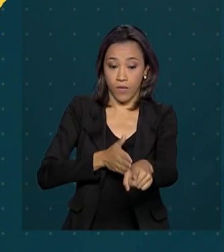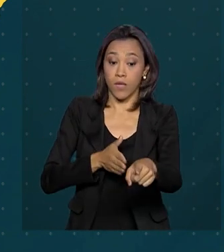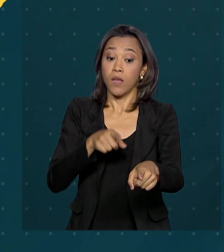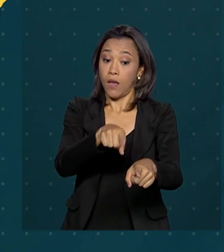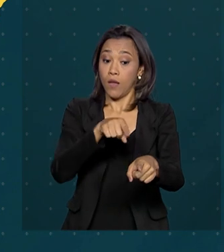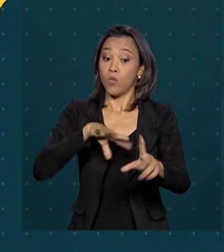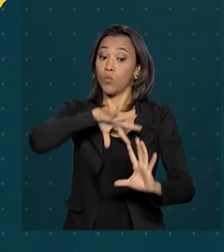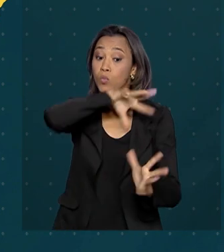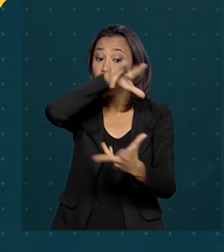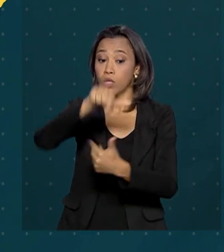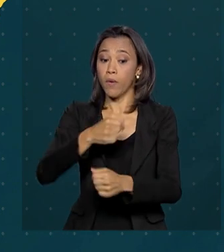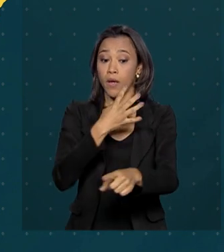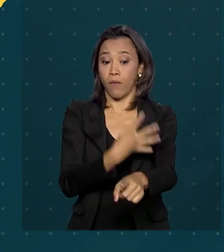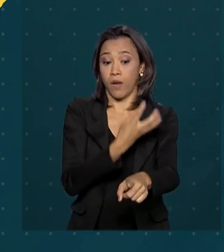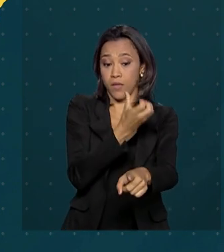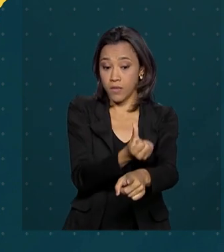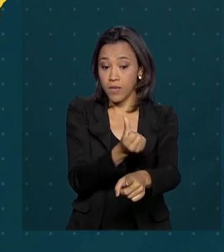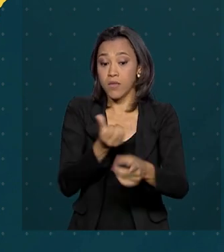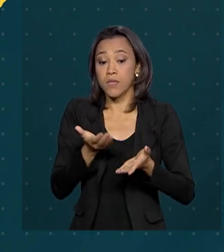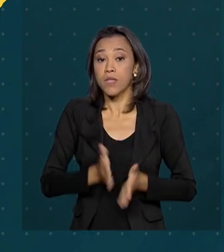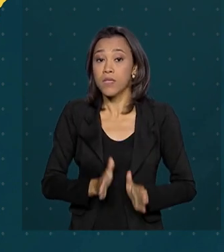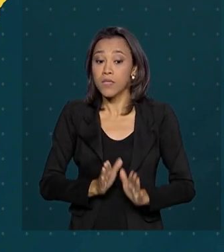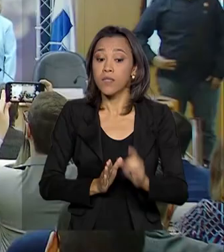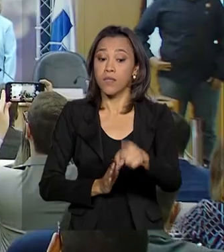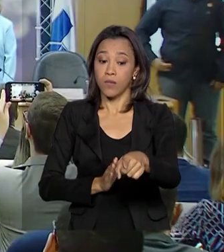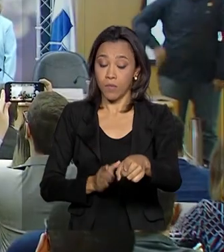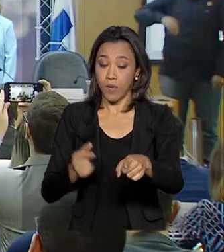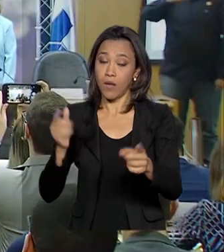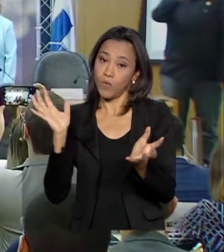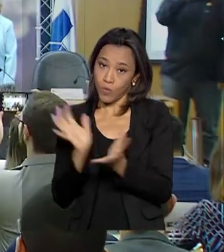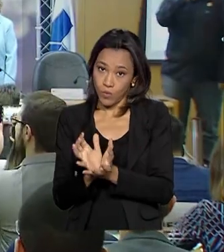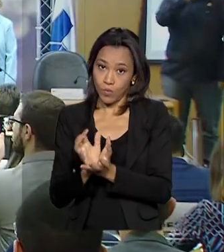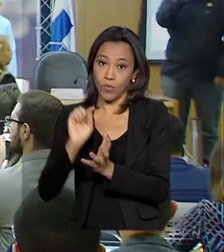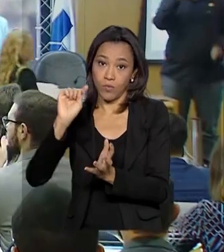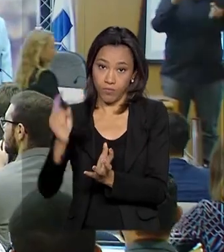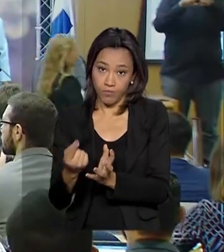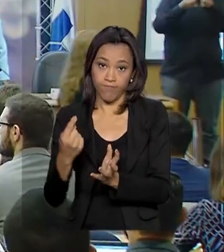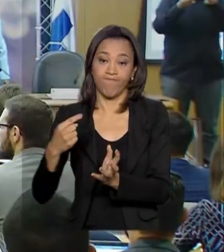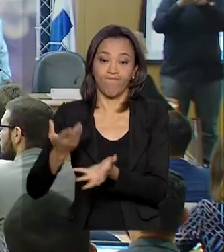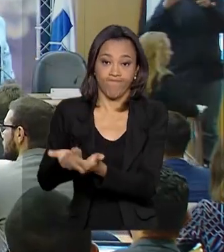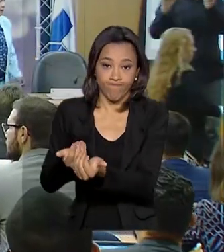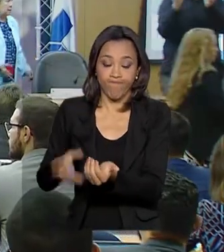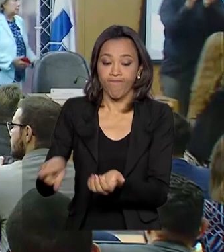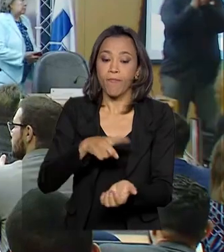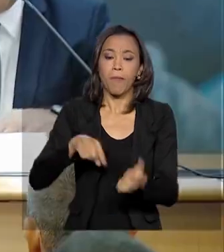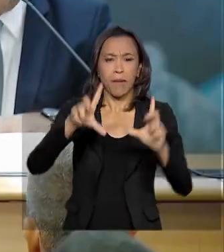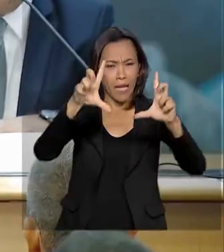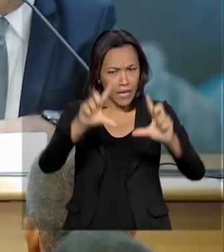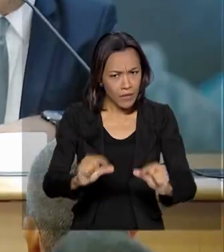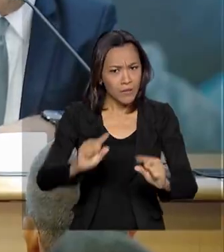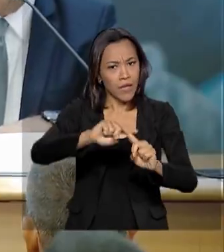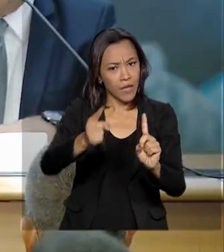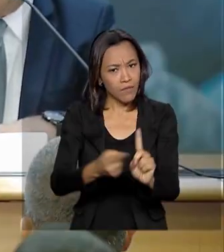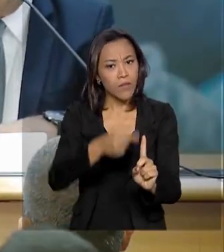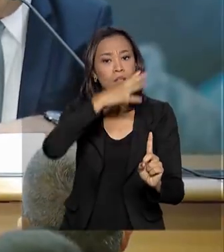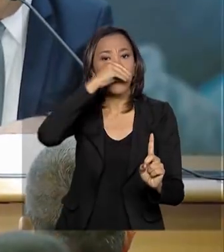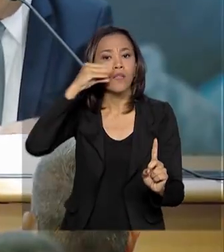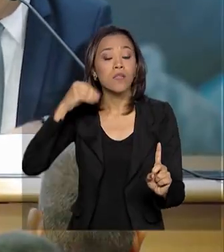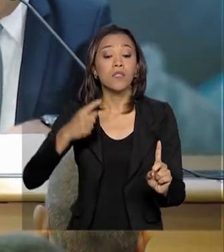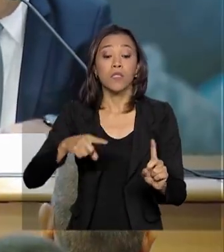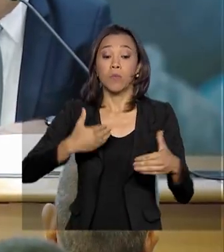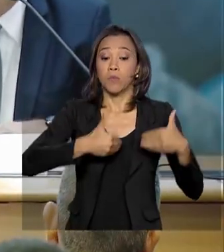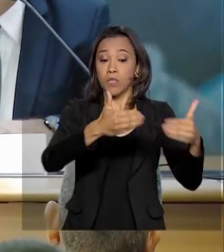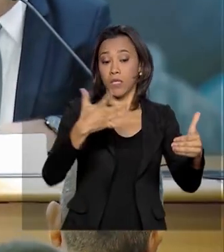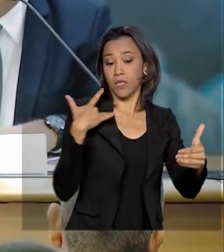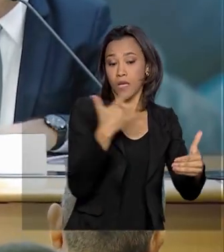nascimentos para cada mil adolescentes e jovens. Para reduzir os casos de gravidez na adolescência, os Ministérios da Saúde